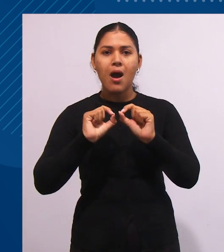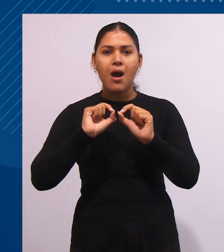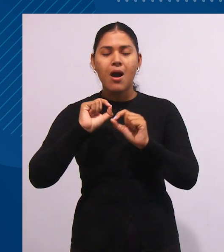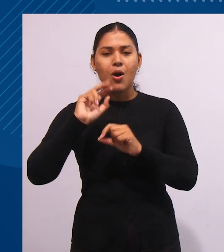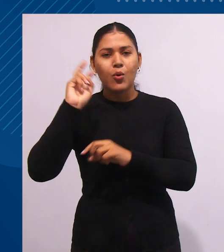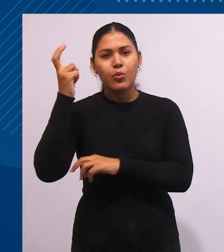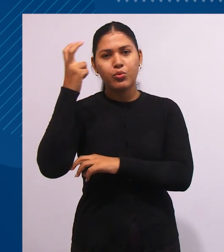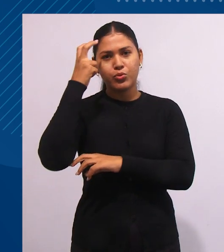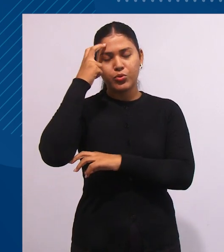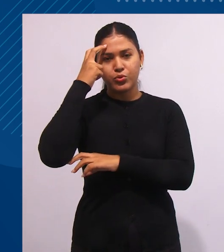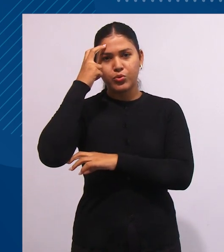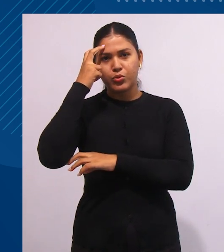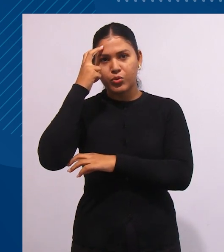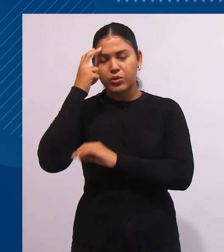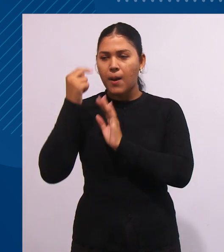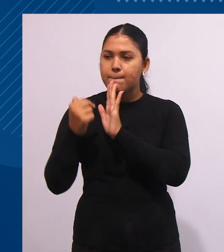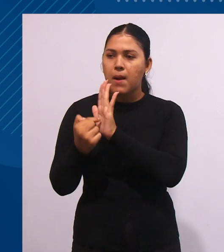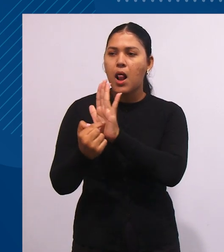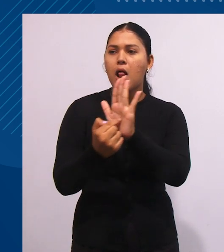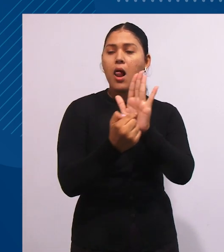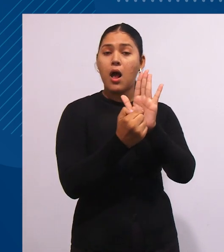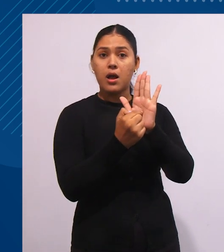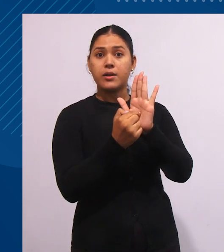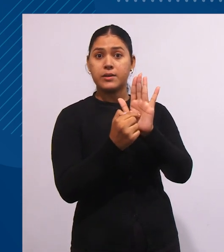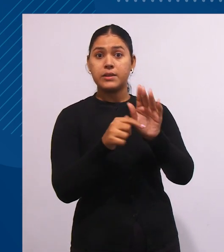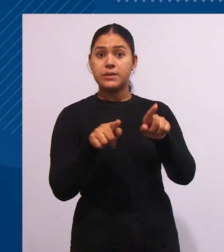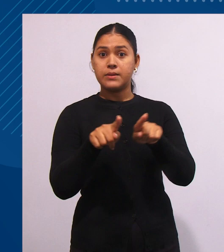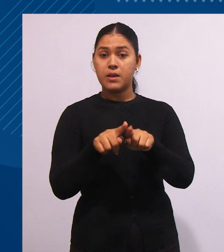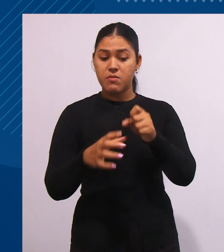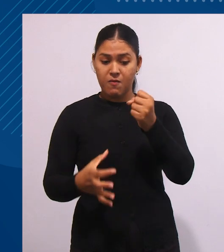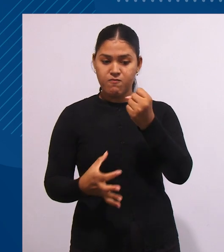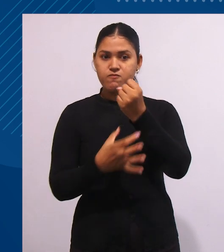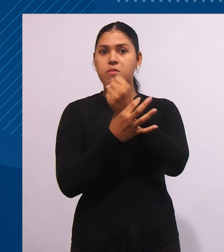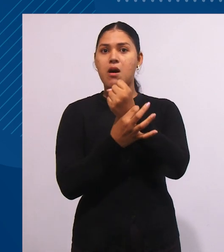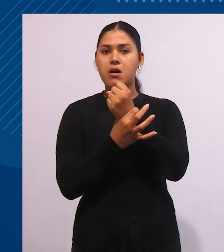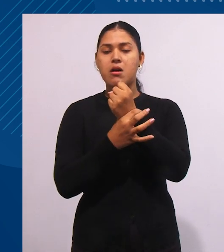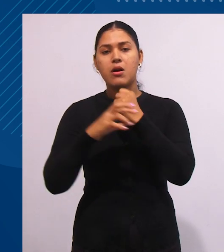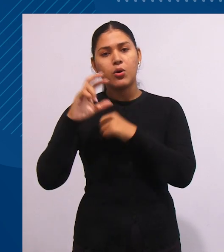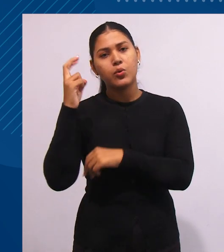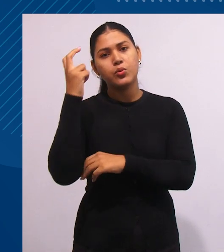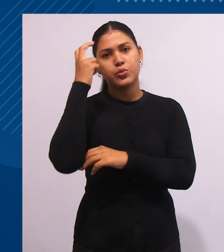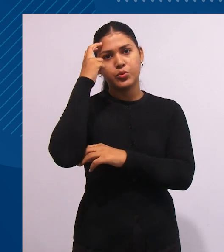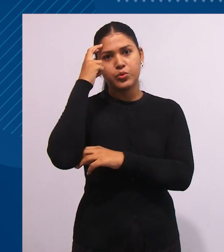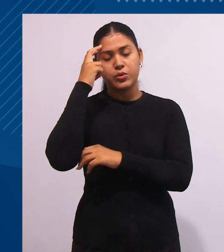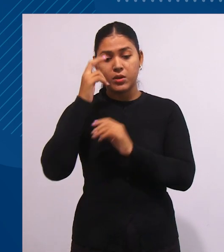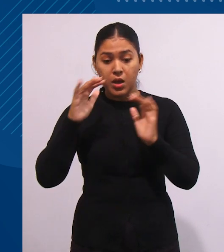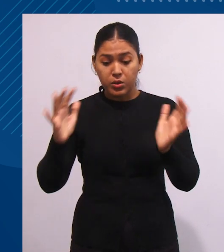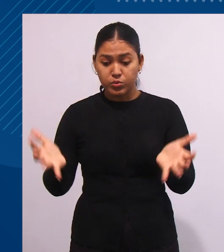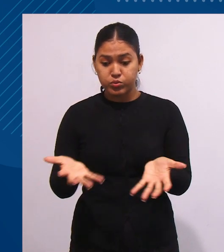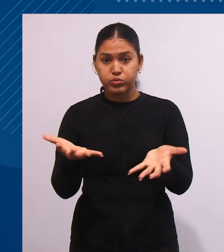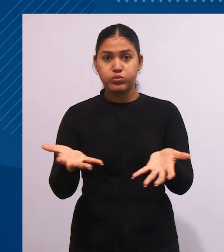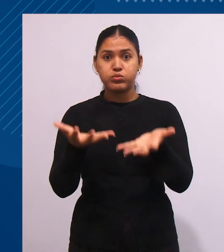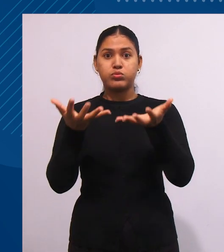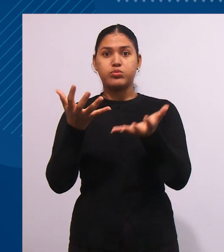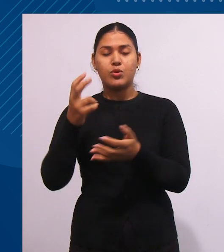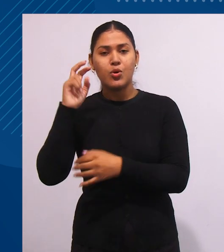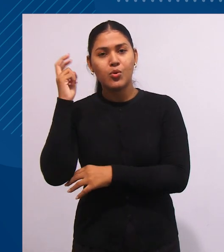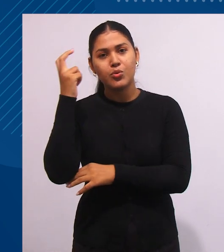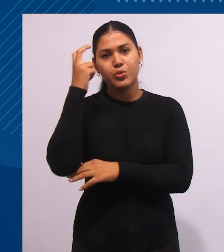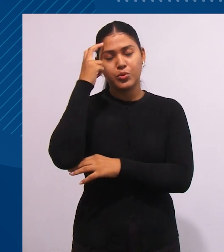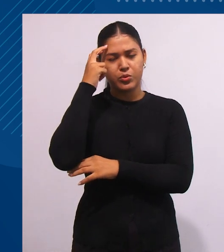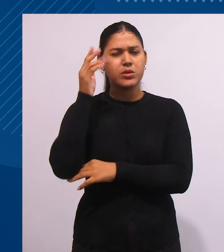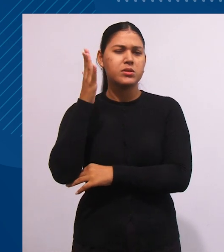cultural, né? E um fortalecimento dessa identidade cultural, haja visto um processo cada vez mais